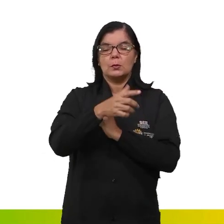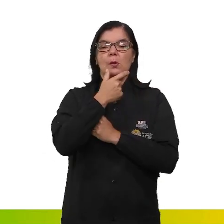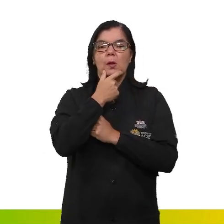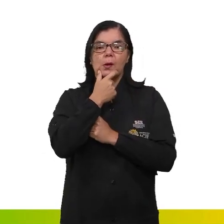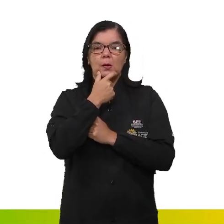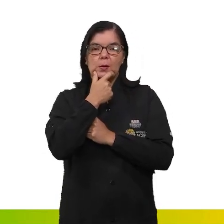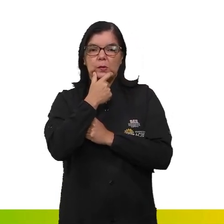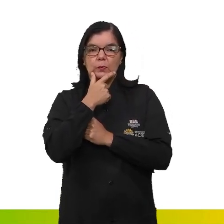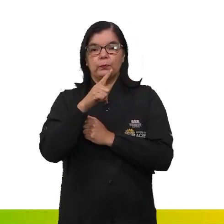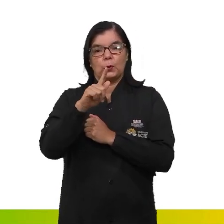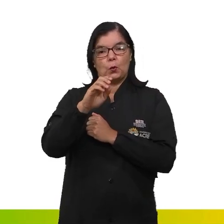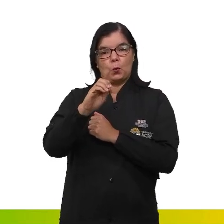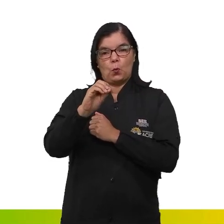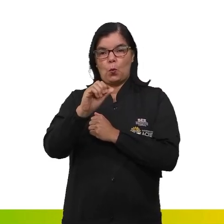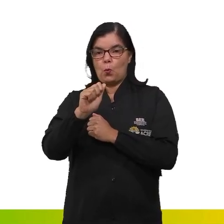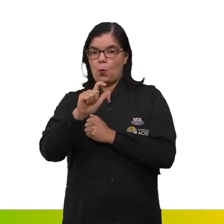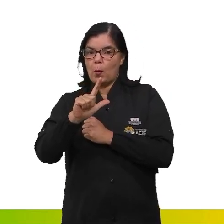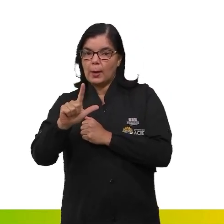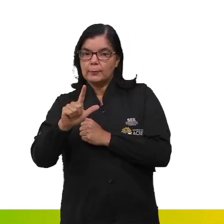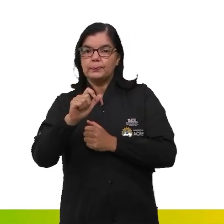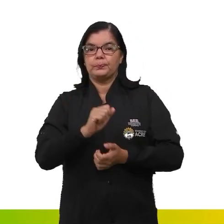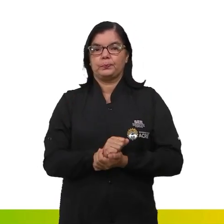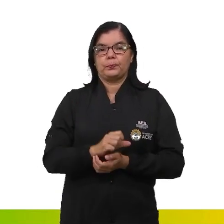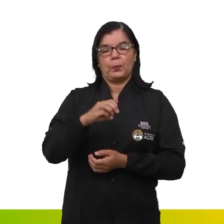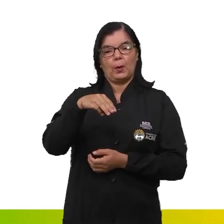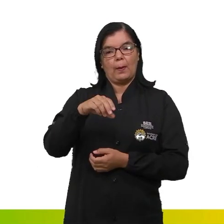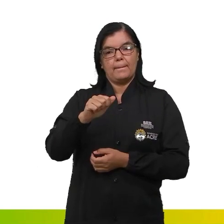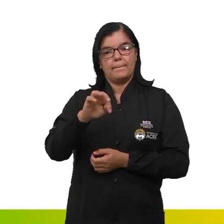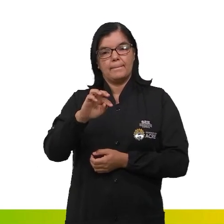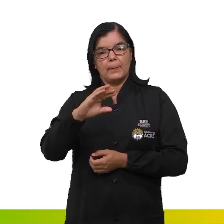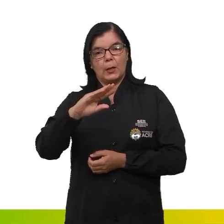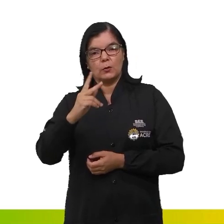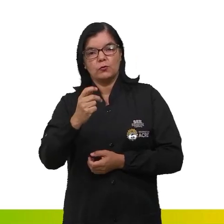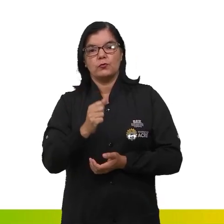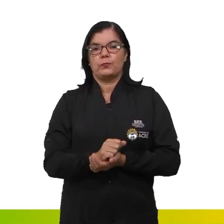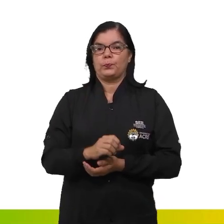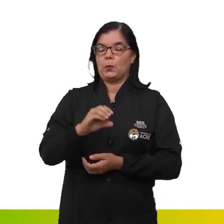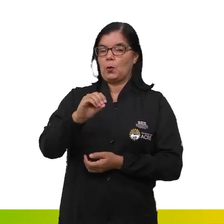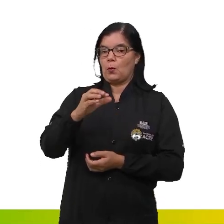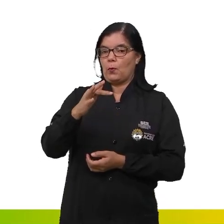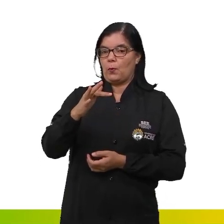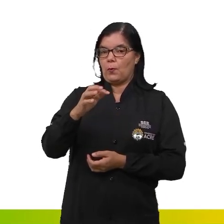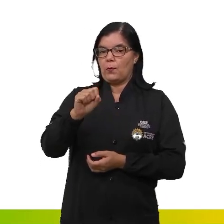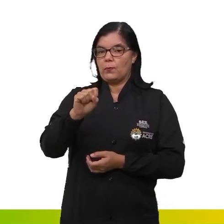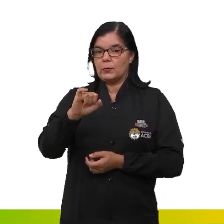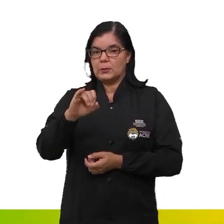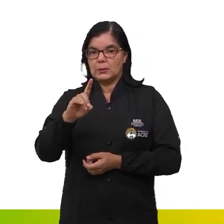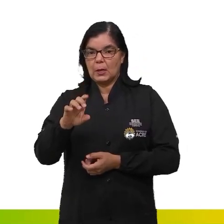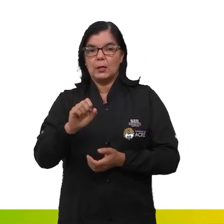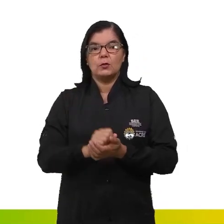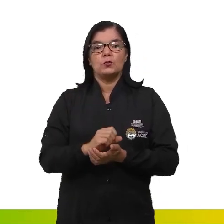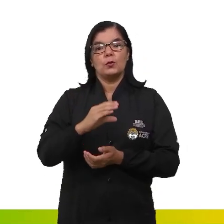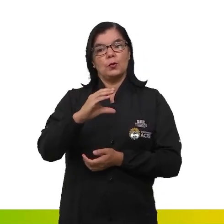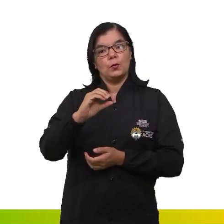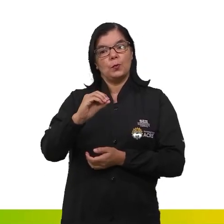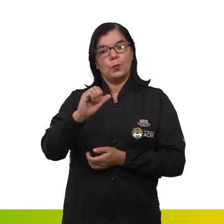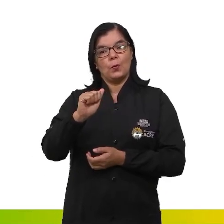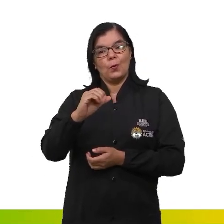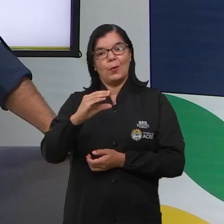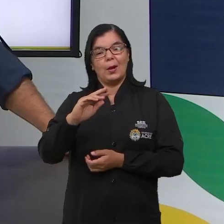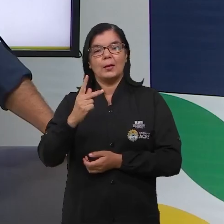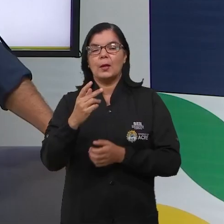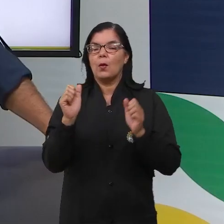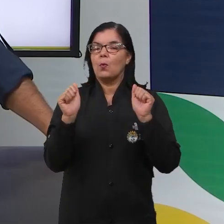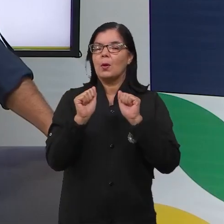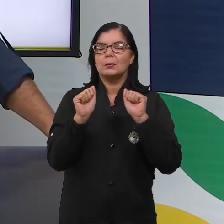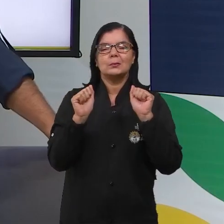inglês, como o goal, match, offside e o coach. E principalmente um que eu adoro,